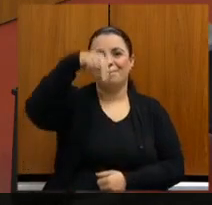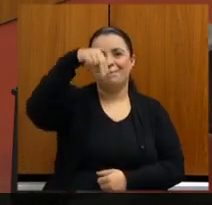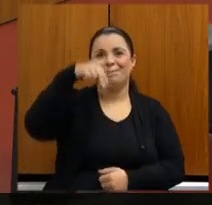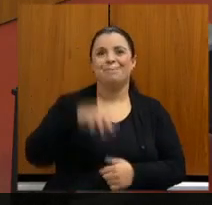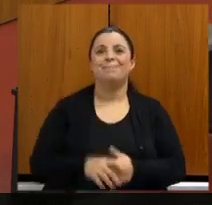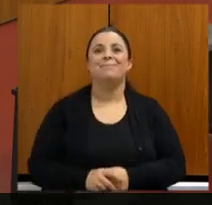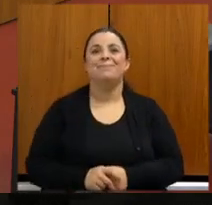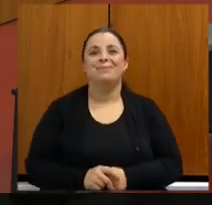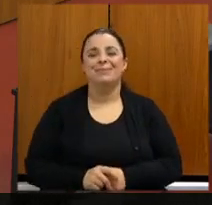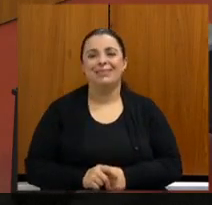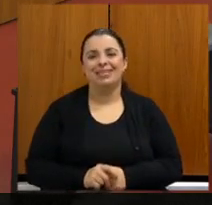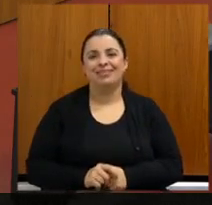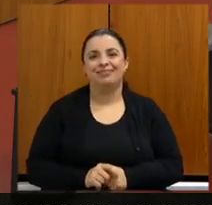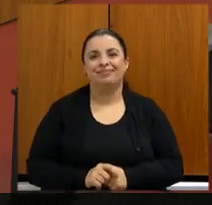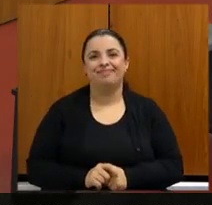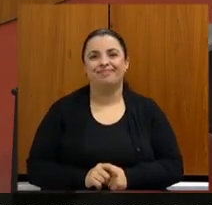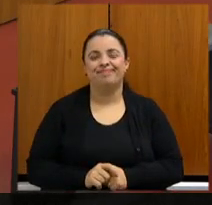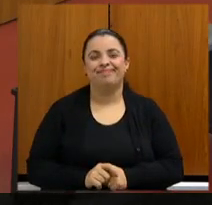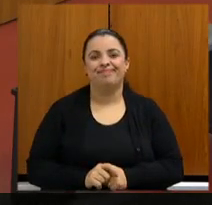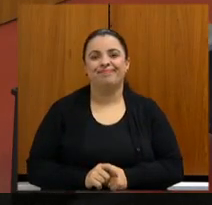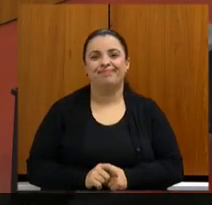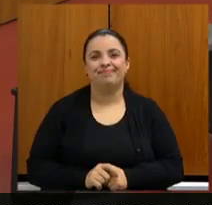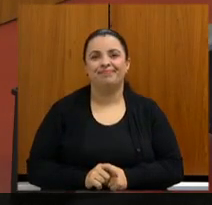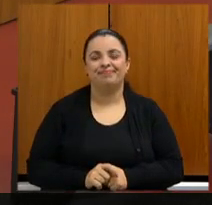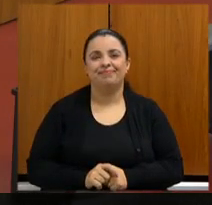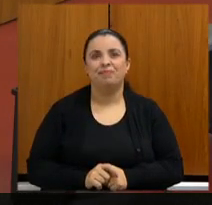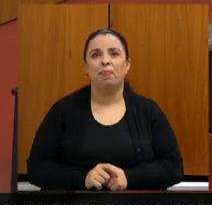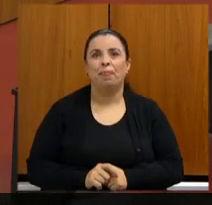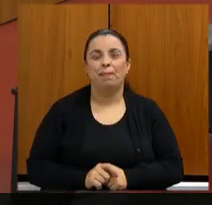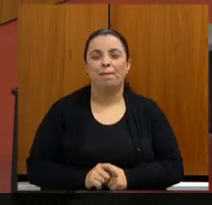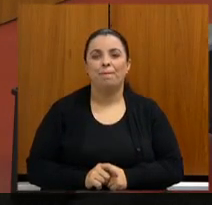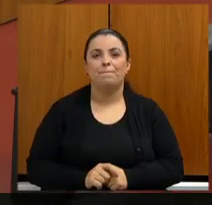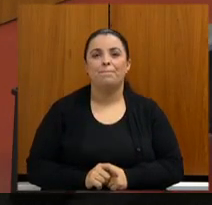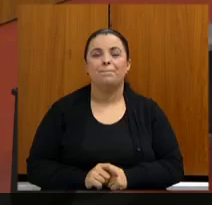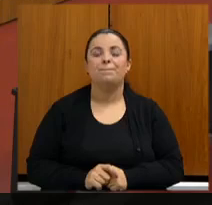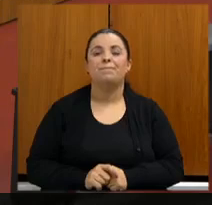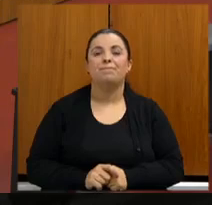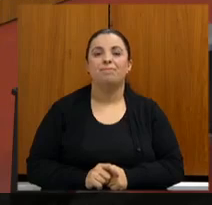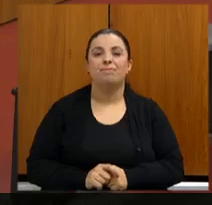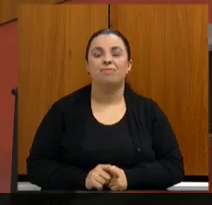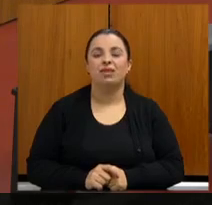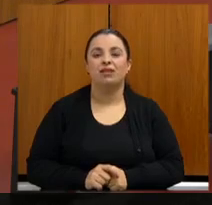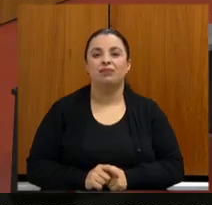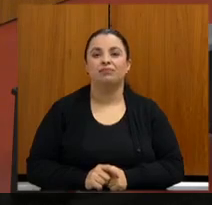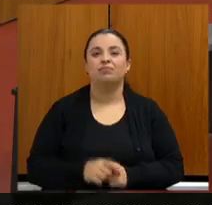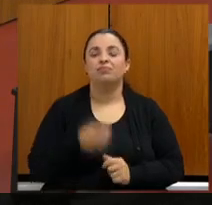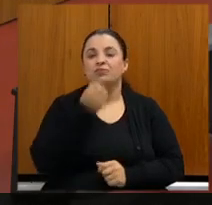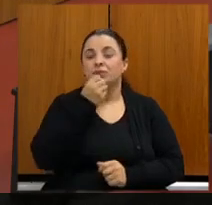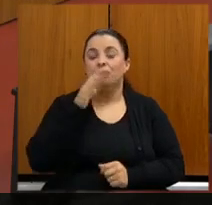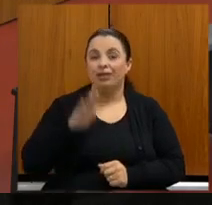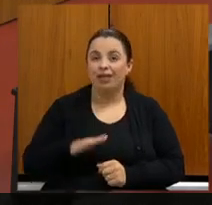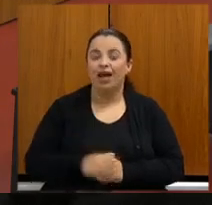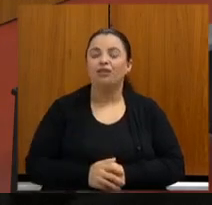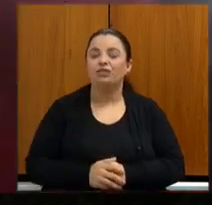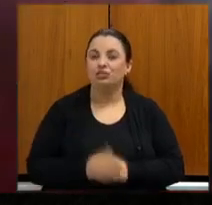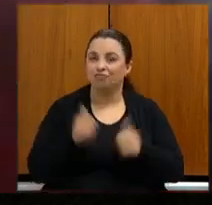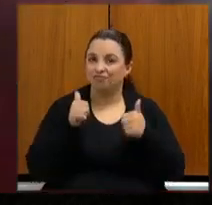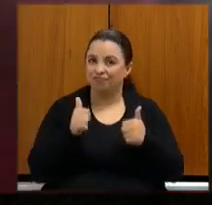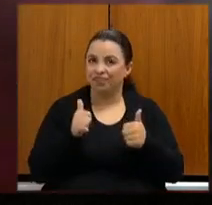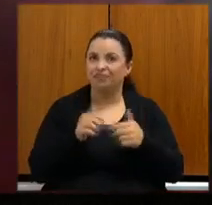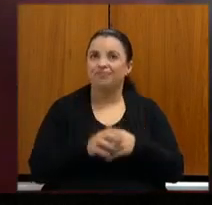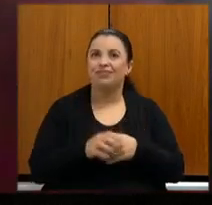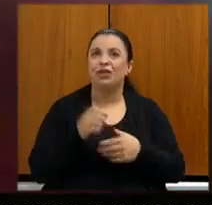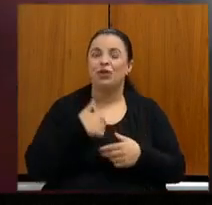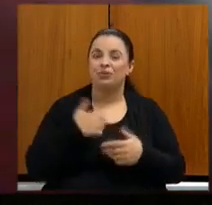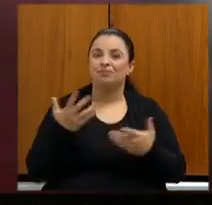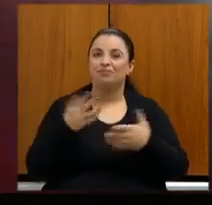o seu microfone boa tarde boa tarde tudo bem Gostaria